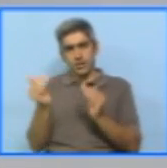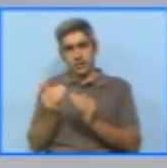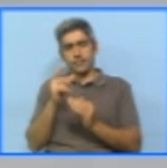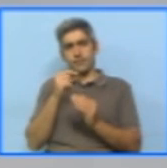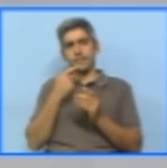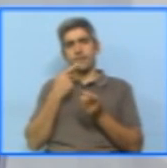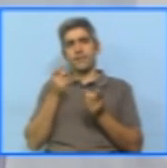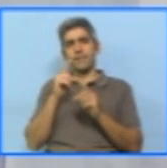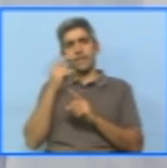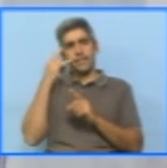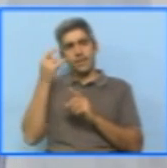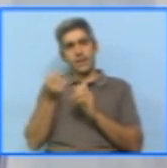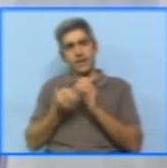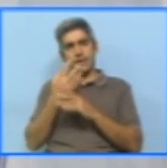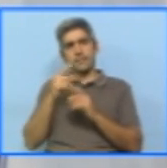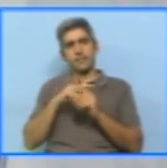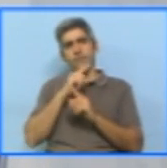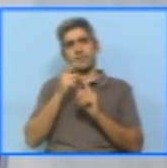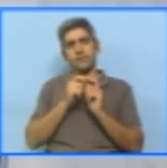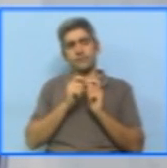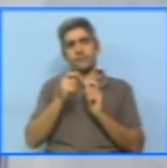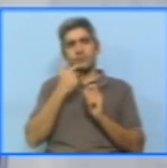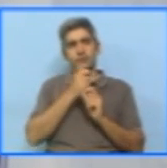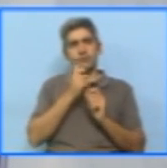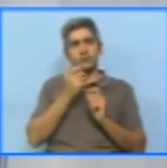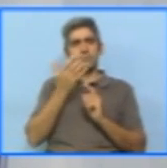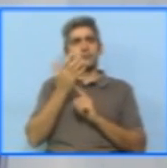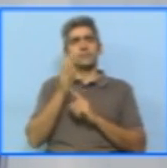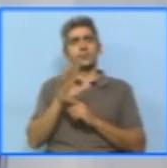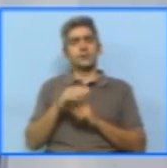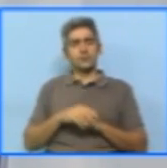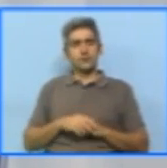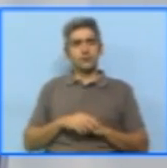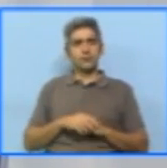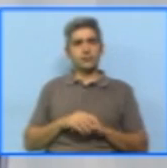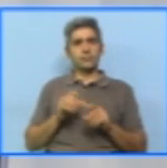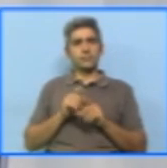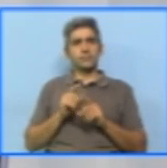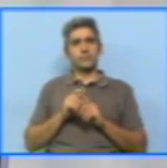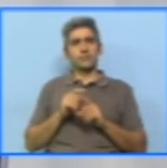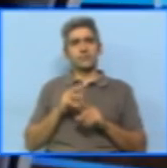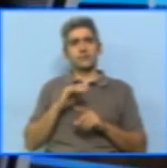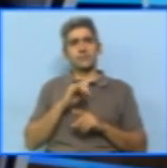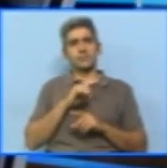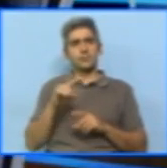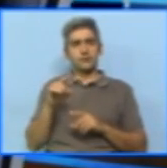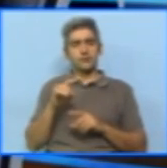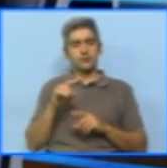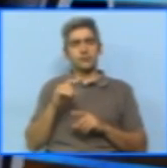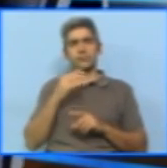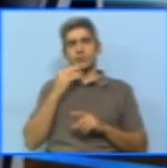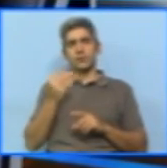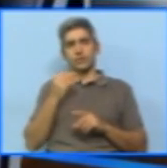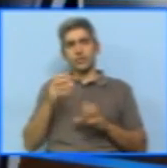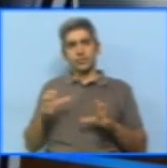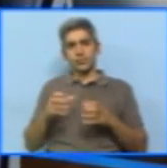ressurgir de iniciativas que durante o ano não é possível. Por exemplo, uma espécie de missão realizada por